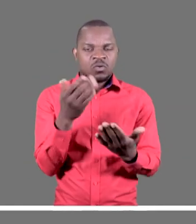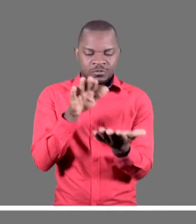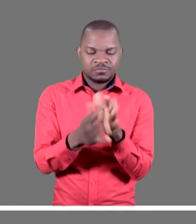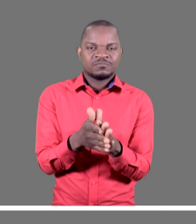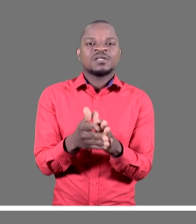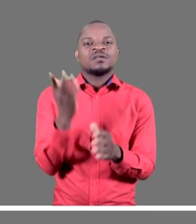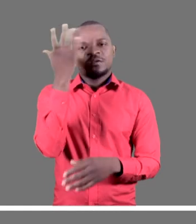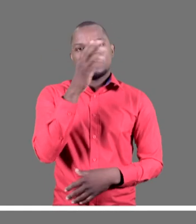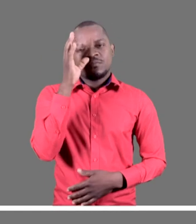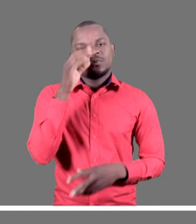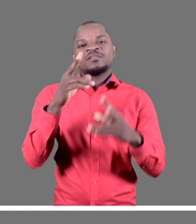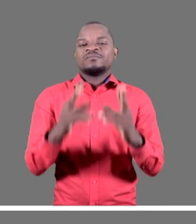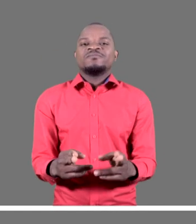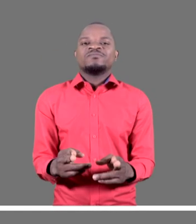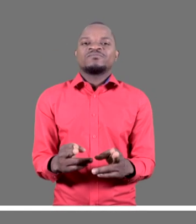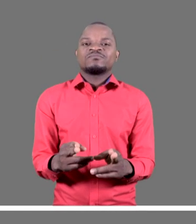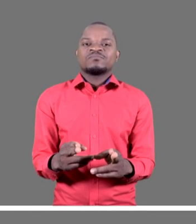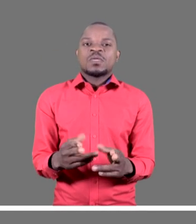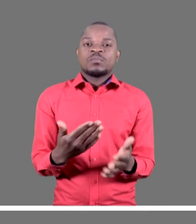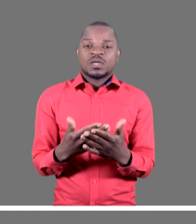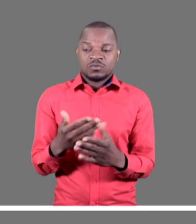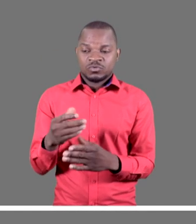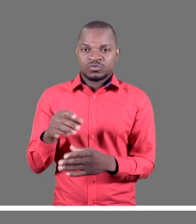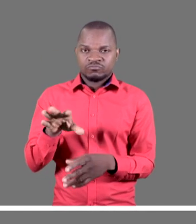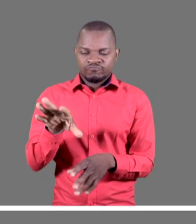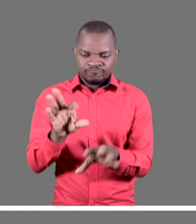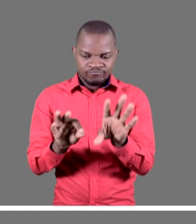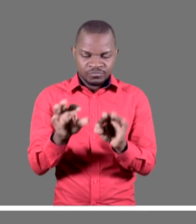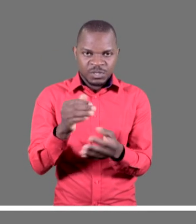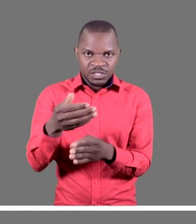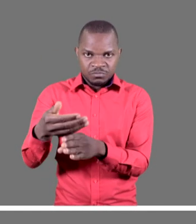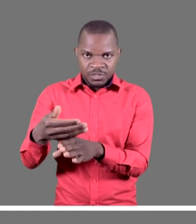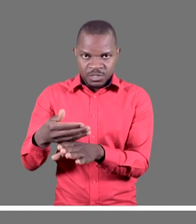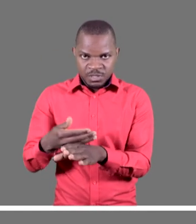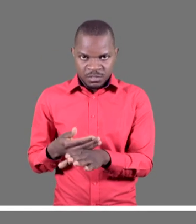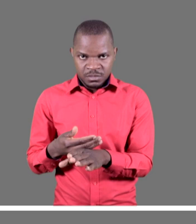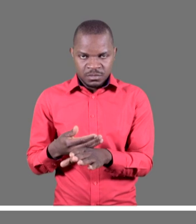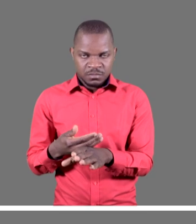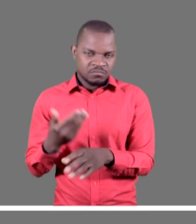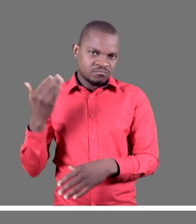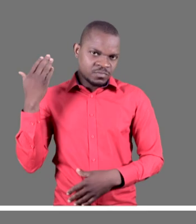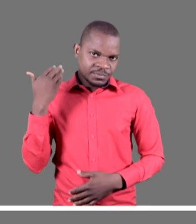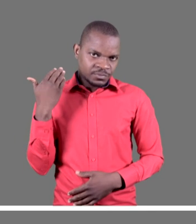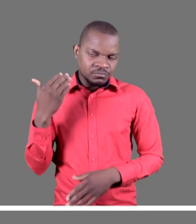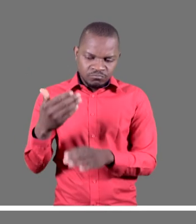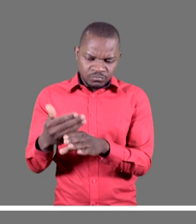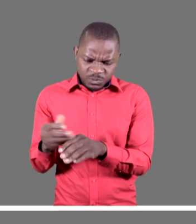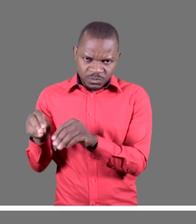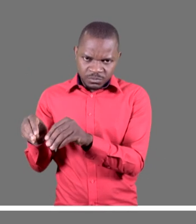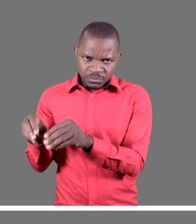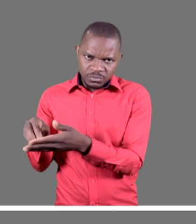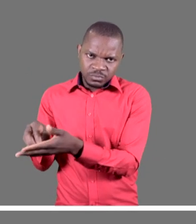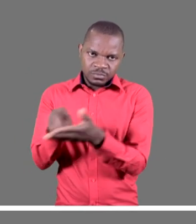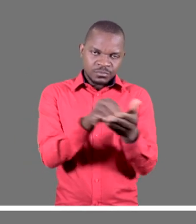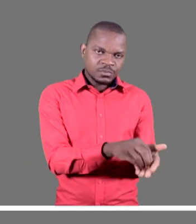Nampula, onde, portanto, essas experiências que vamos tendo durante esse tempo que passou, trazemos para